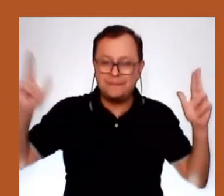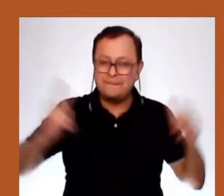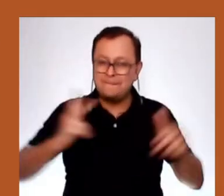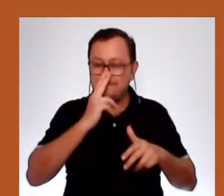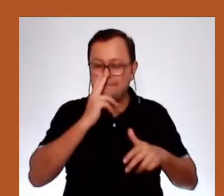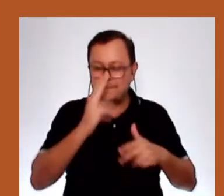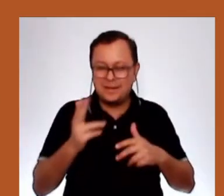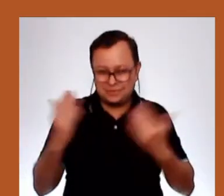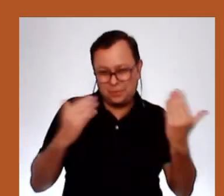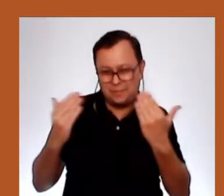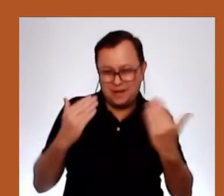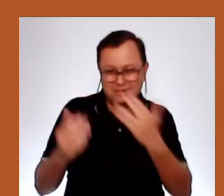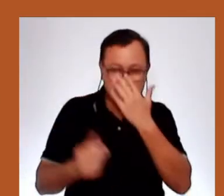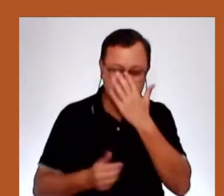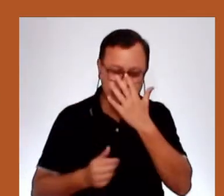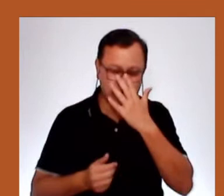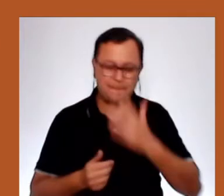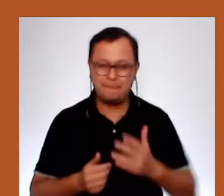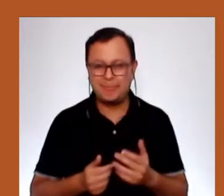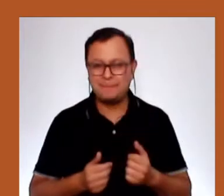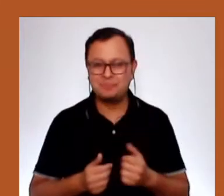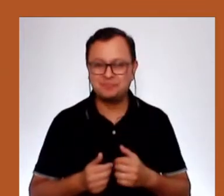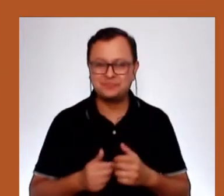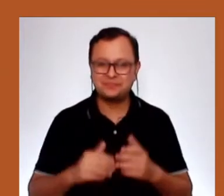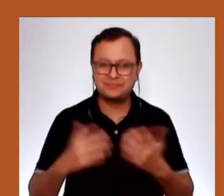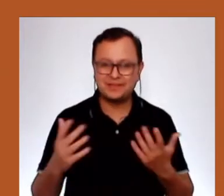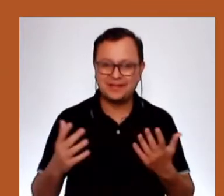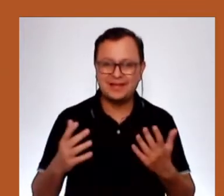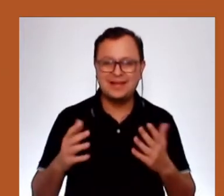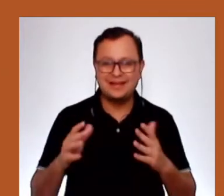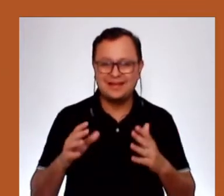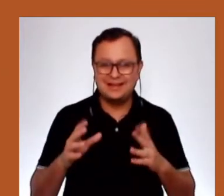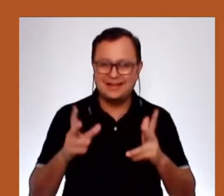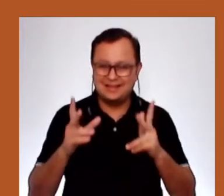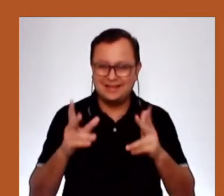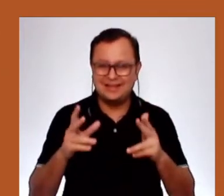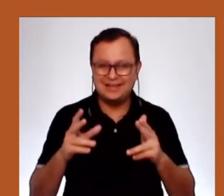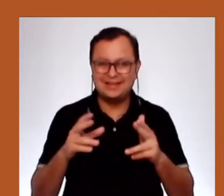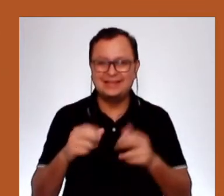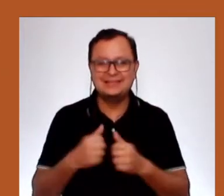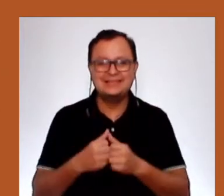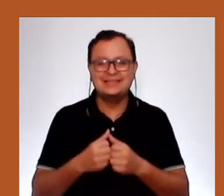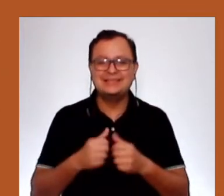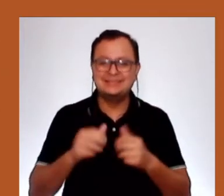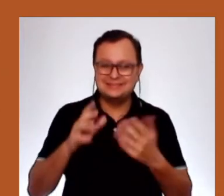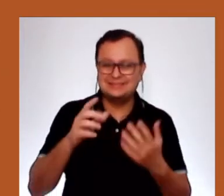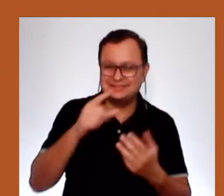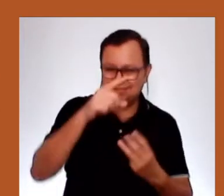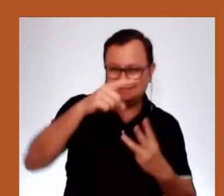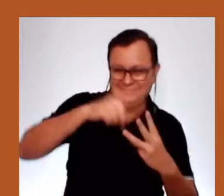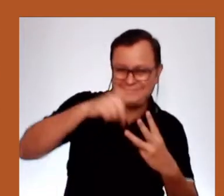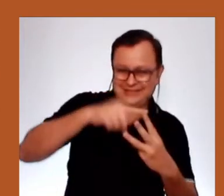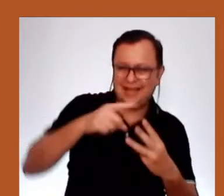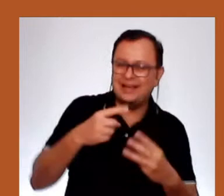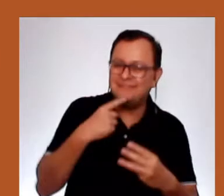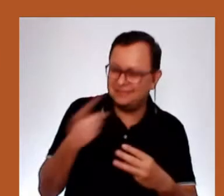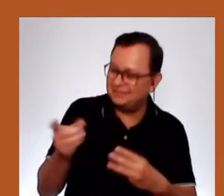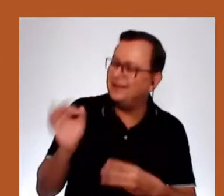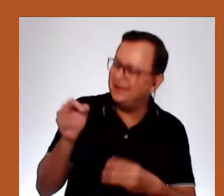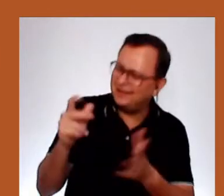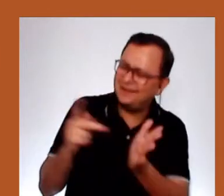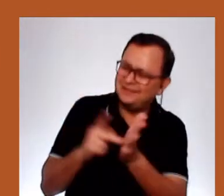Não sei se eu estou falando tecnicamente, professora, mas... É que é outro nivelamento. Quando é isso,